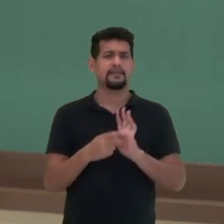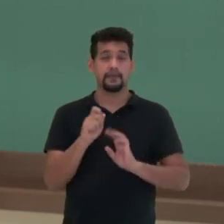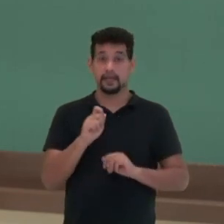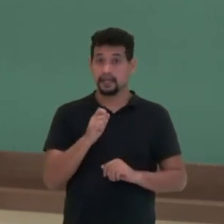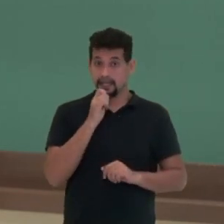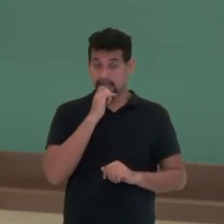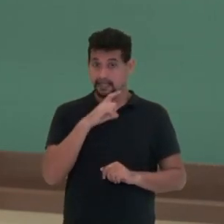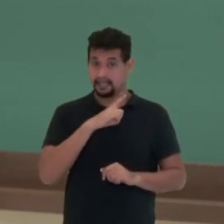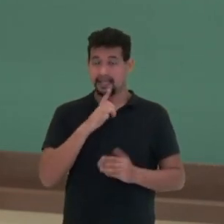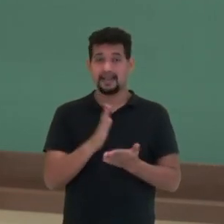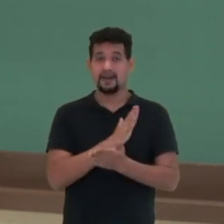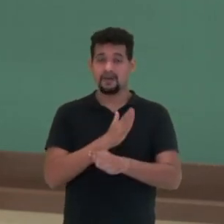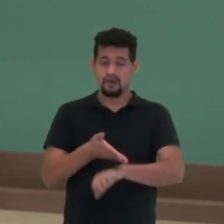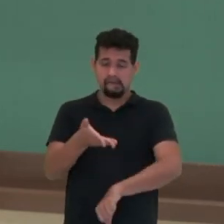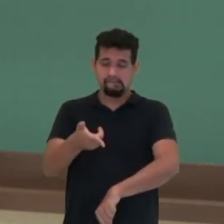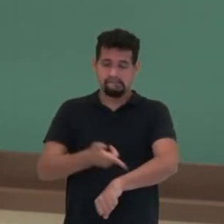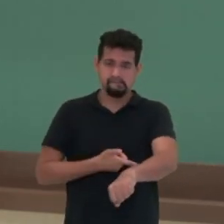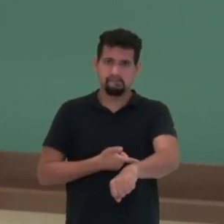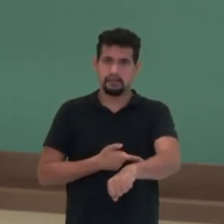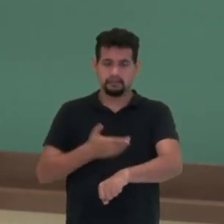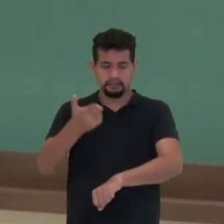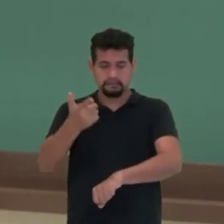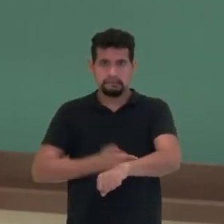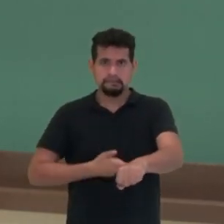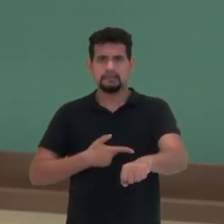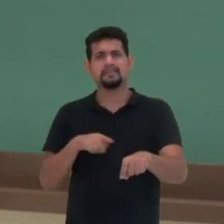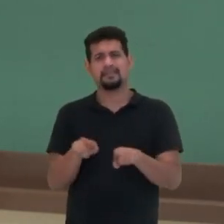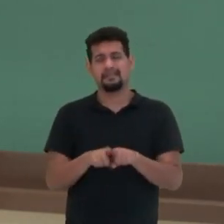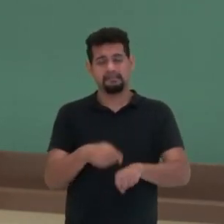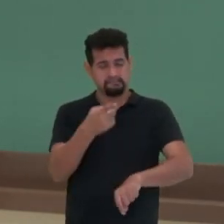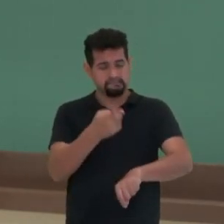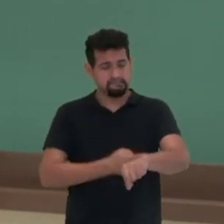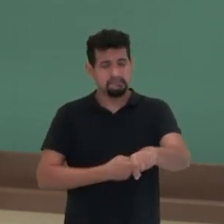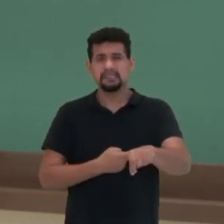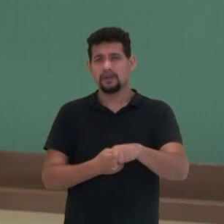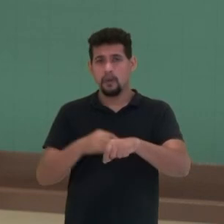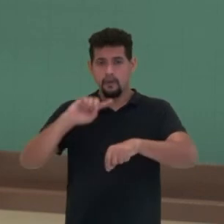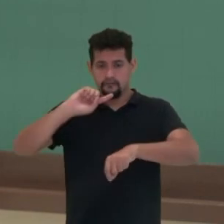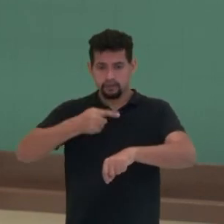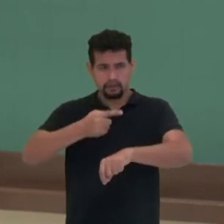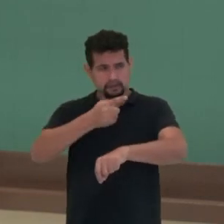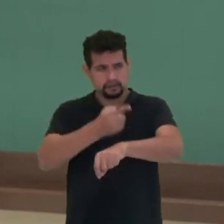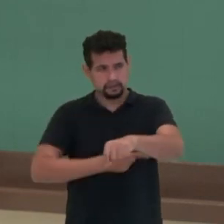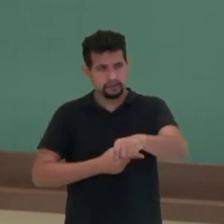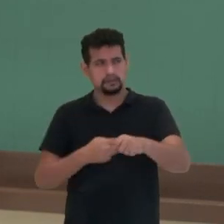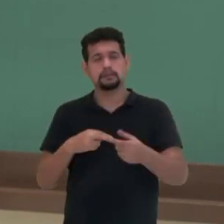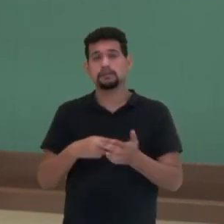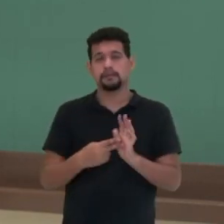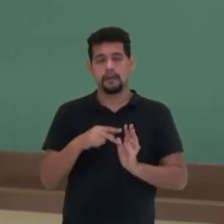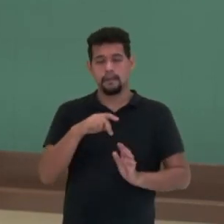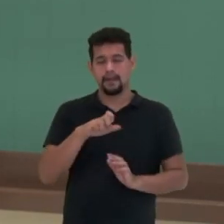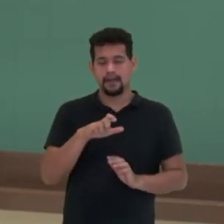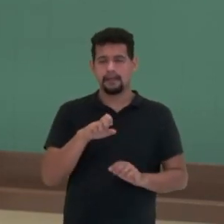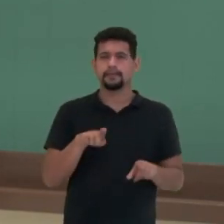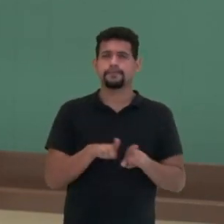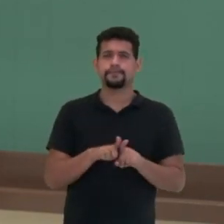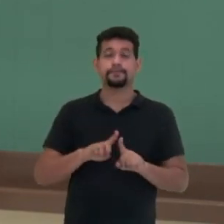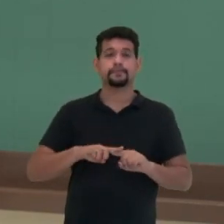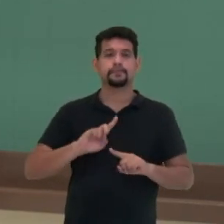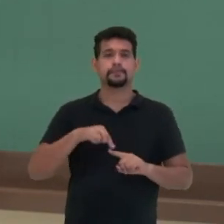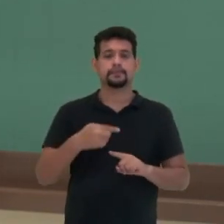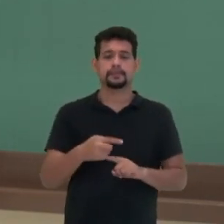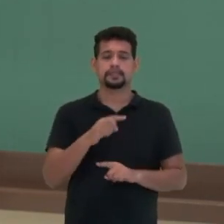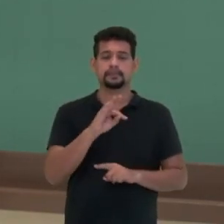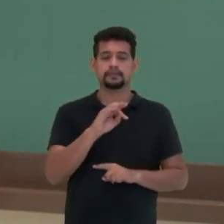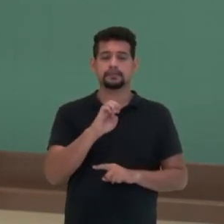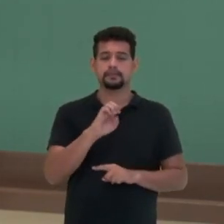você tem um corte na pele, ela corta uma camada mais profunda, corta a pele, e daí esse